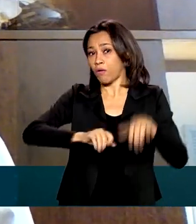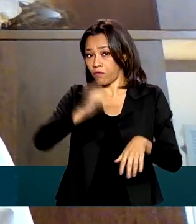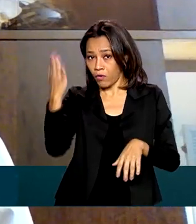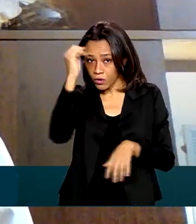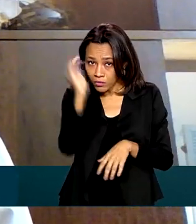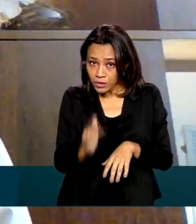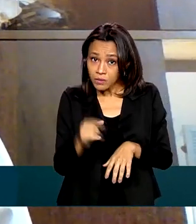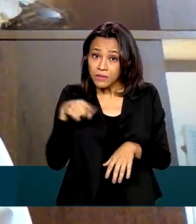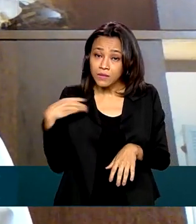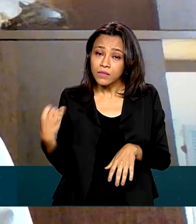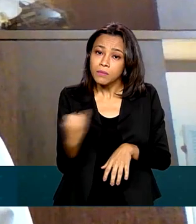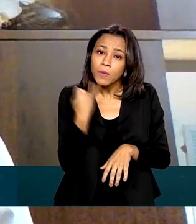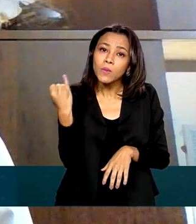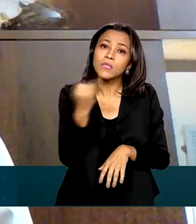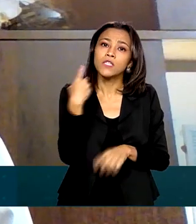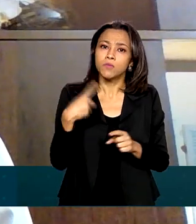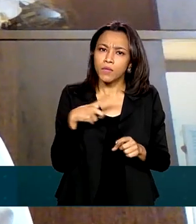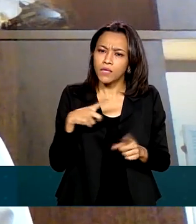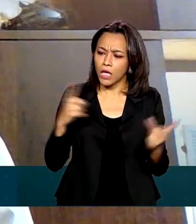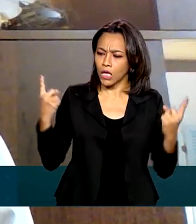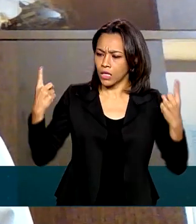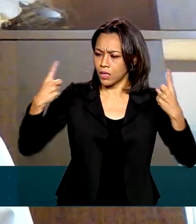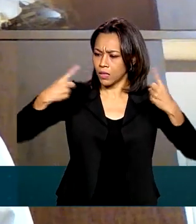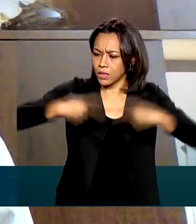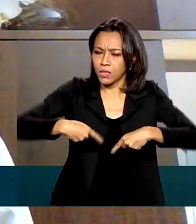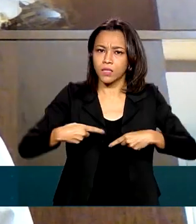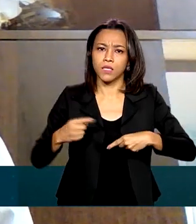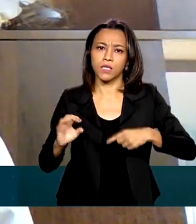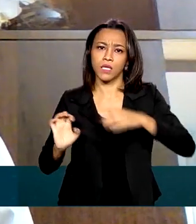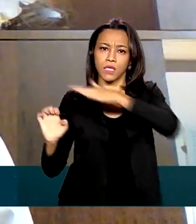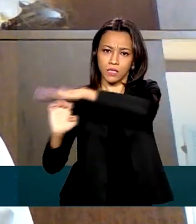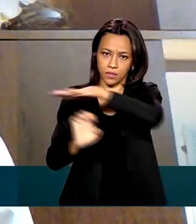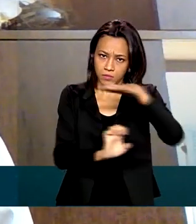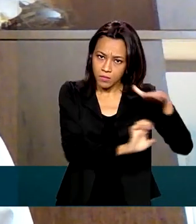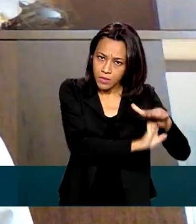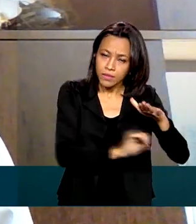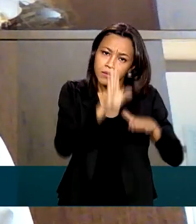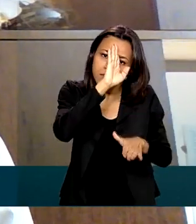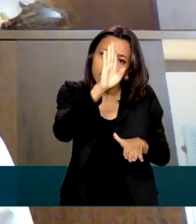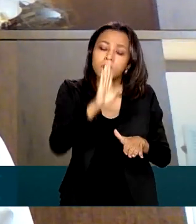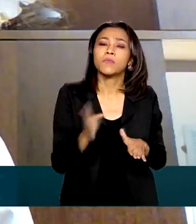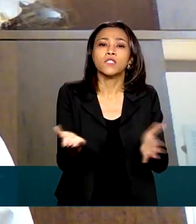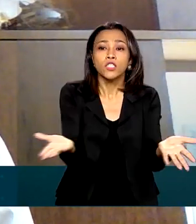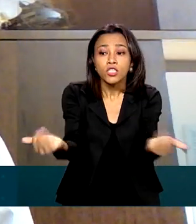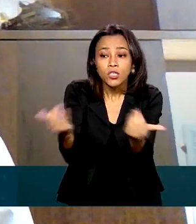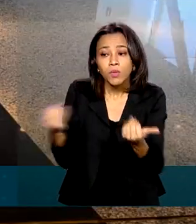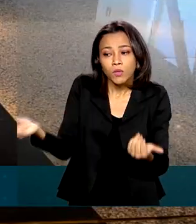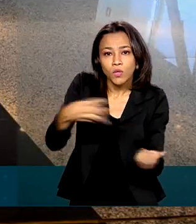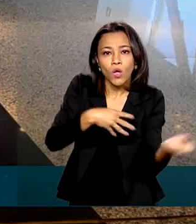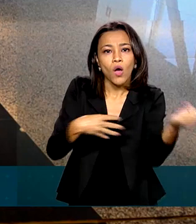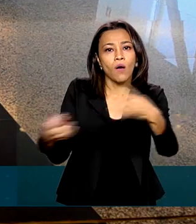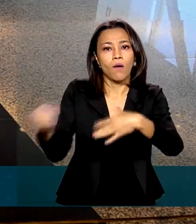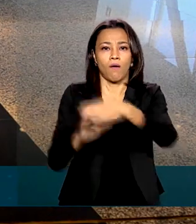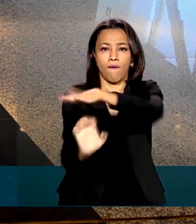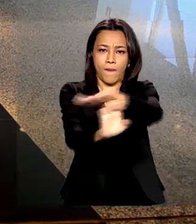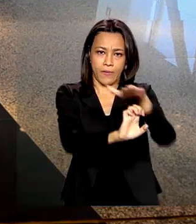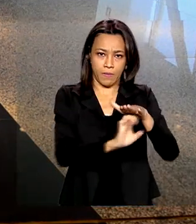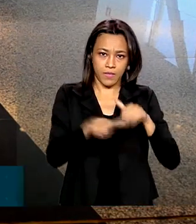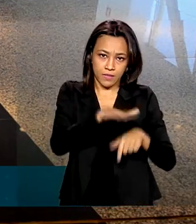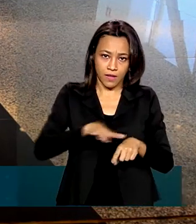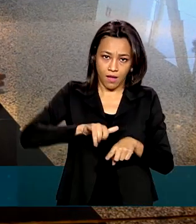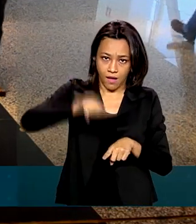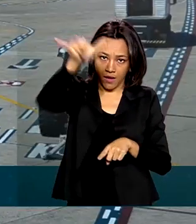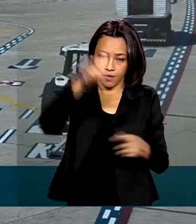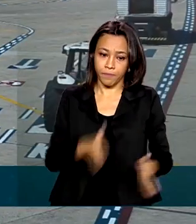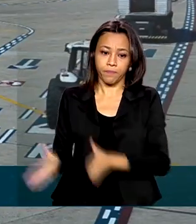é muito importante porque traz competitividade para o brasil principalmente no processo de atração de novas empresas aéreas falava daí